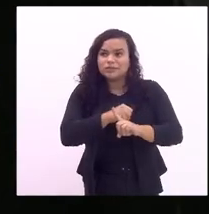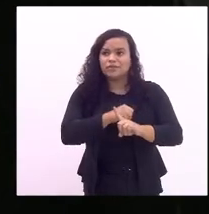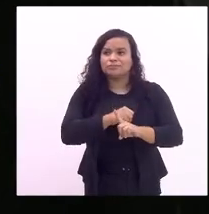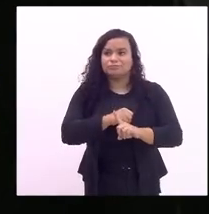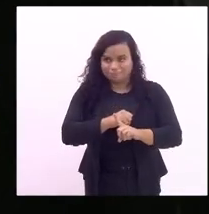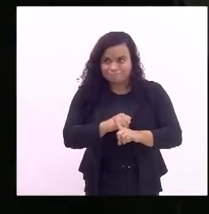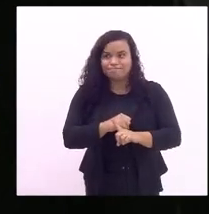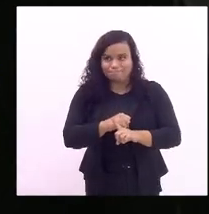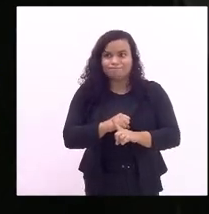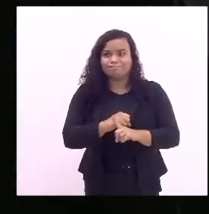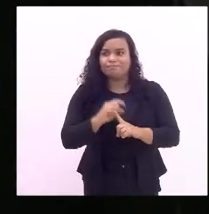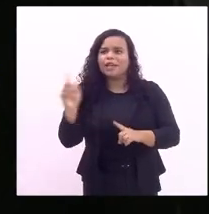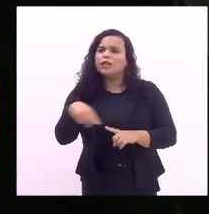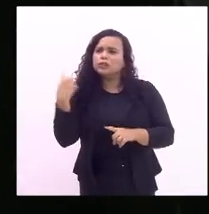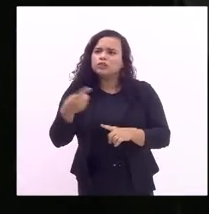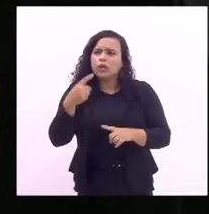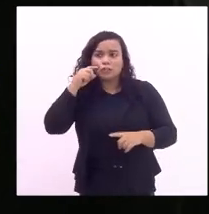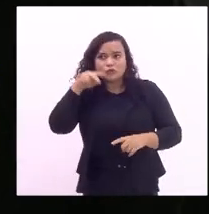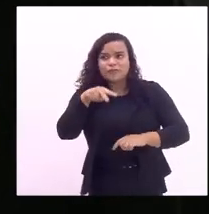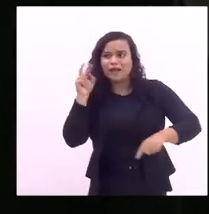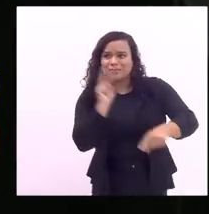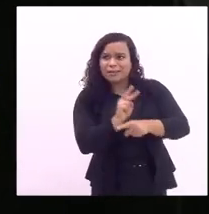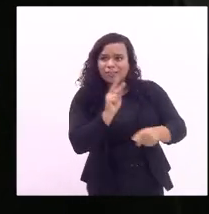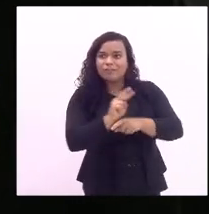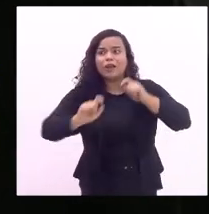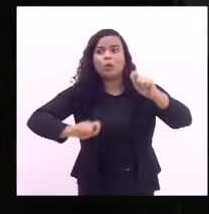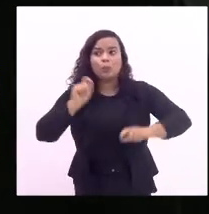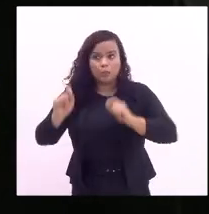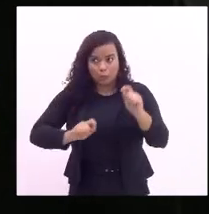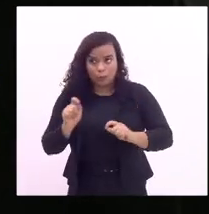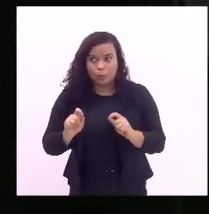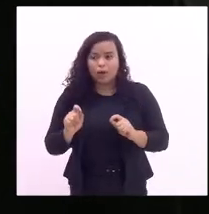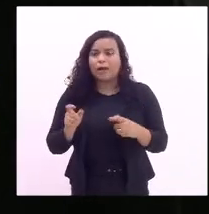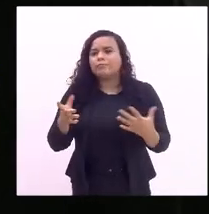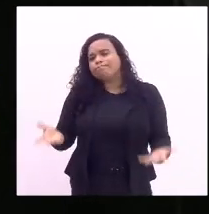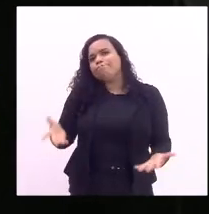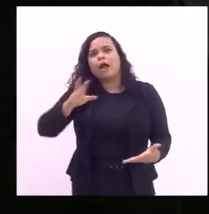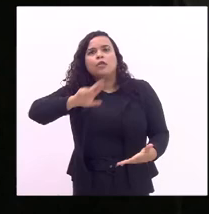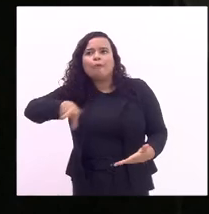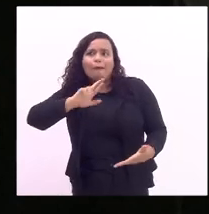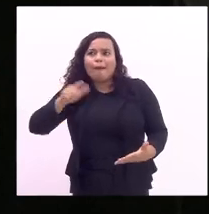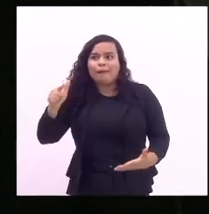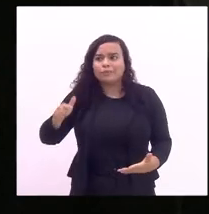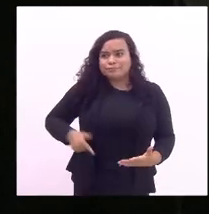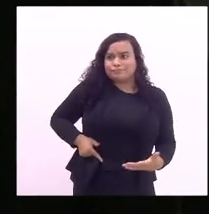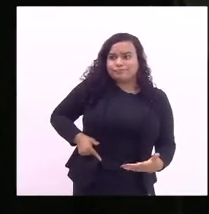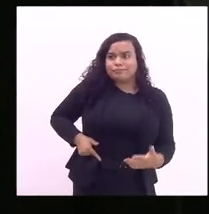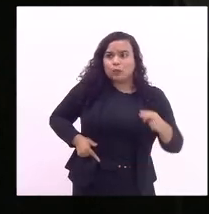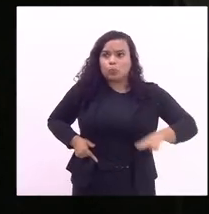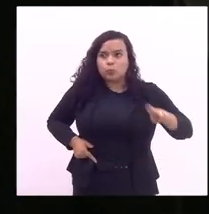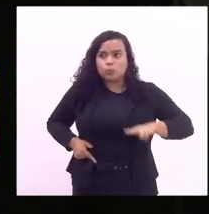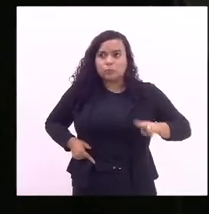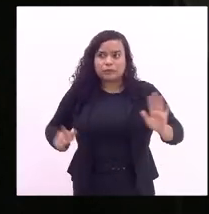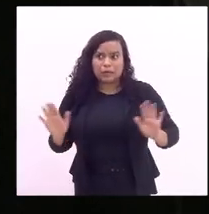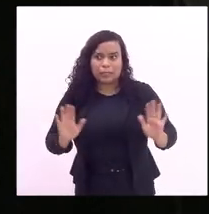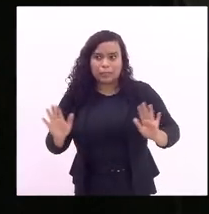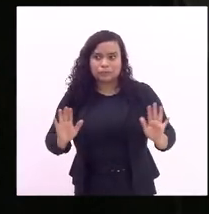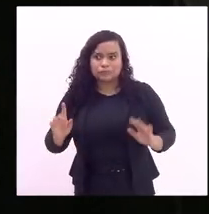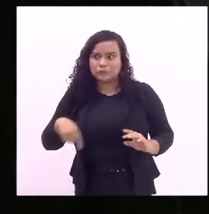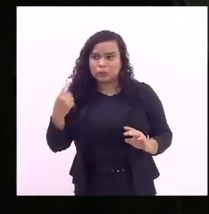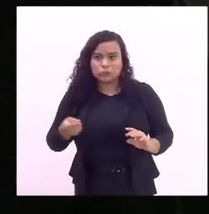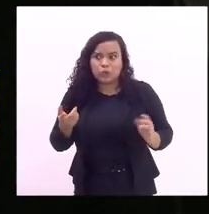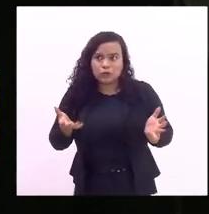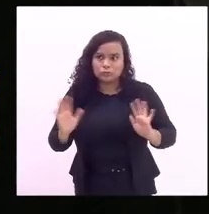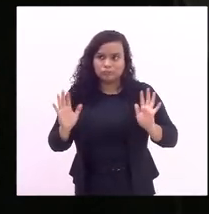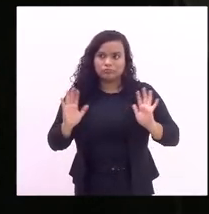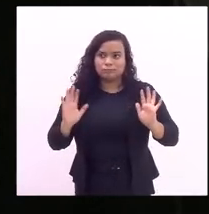Que o que nós defendemos não é o armamento. Nós não